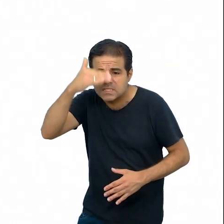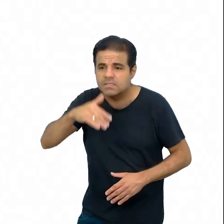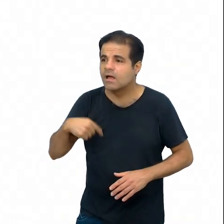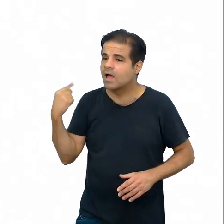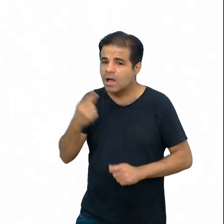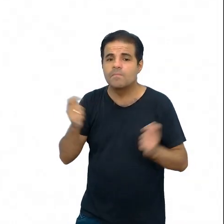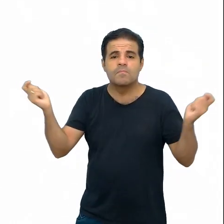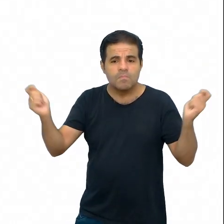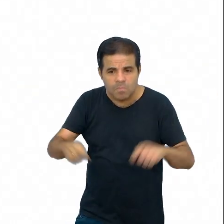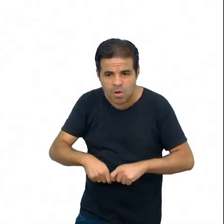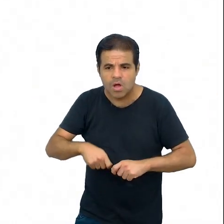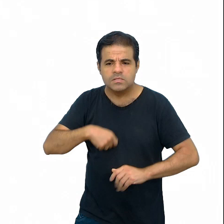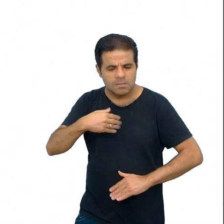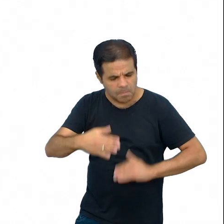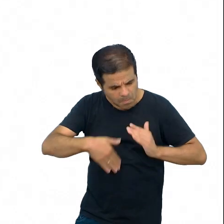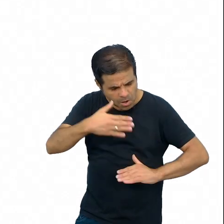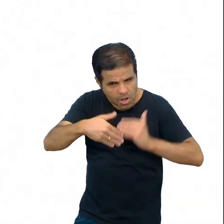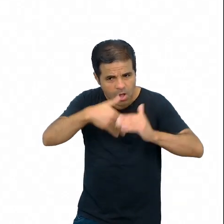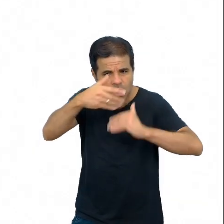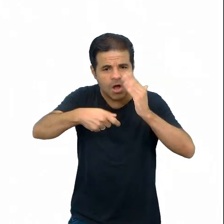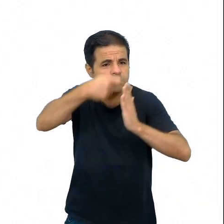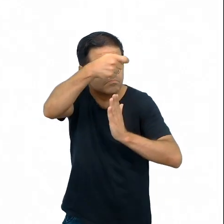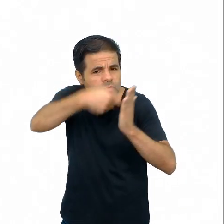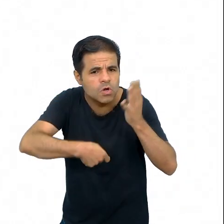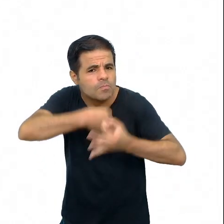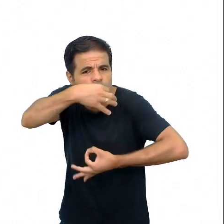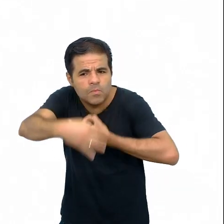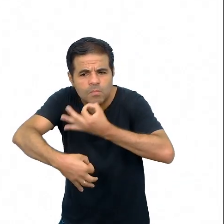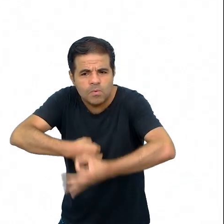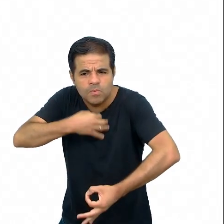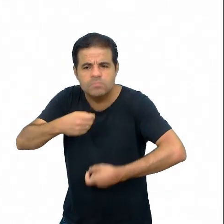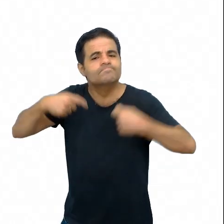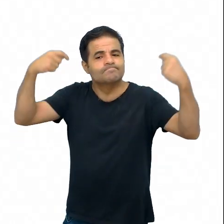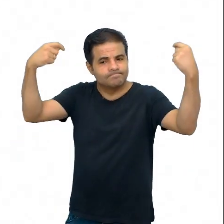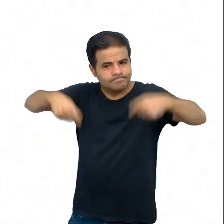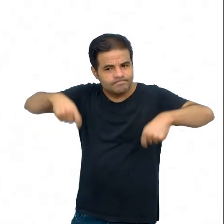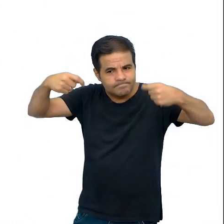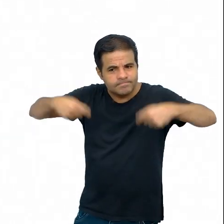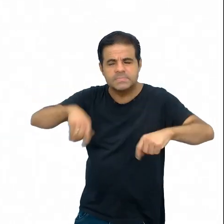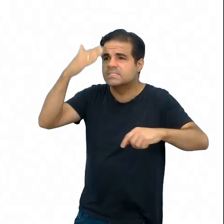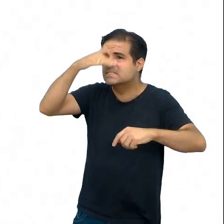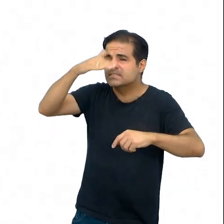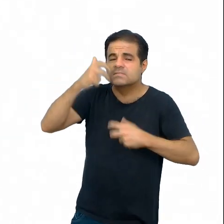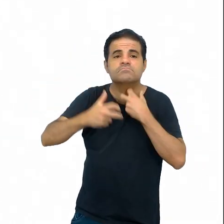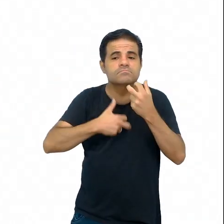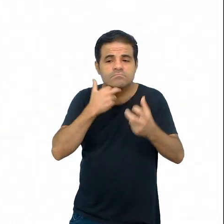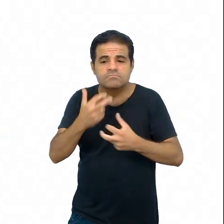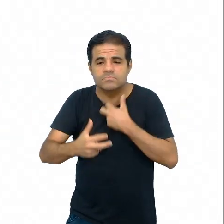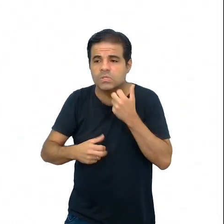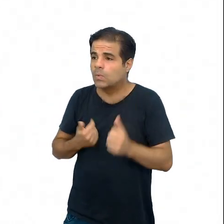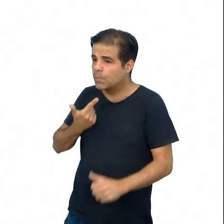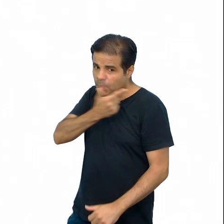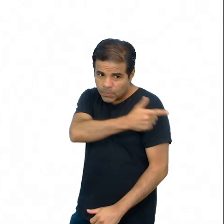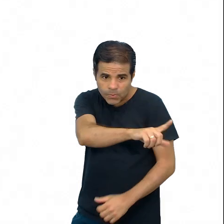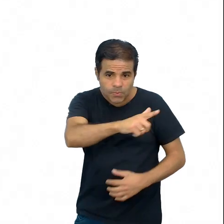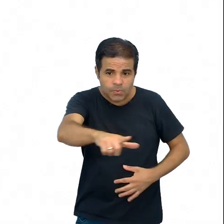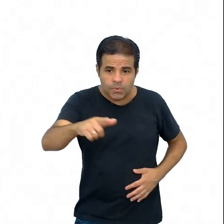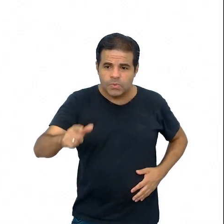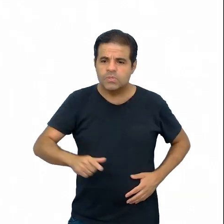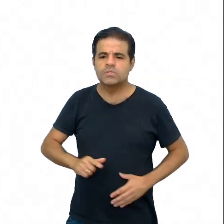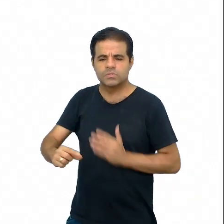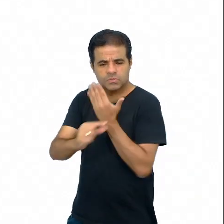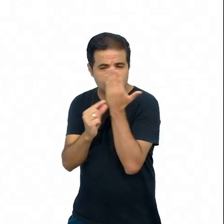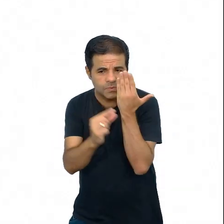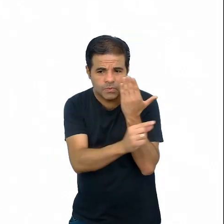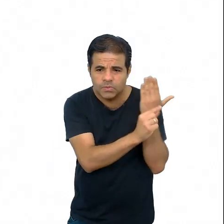que eles possam escrever bons artigos de opinião, eles precisam entender as vozes dos outros, né,